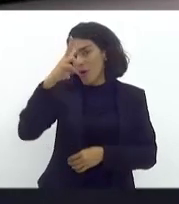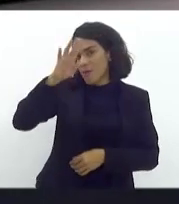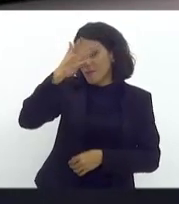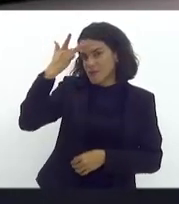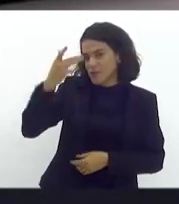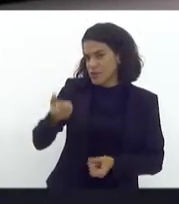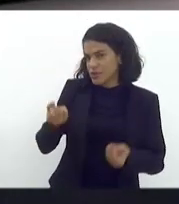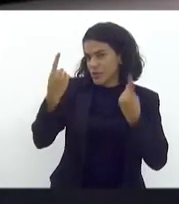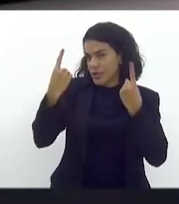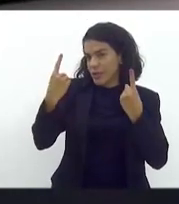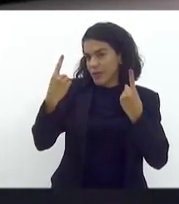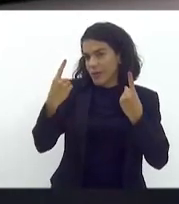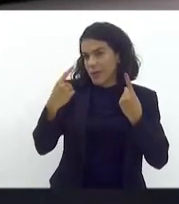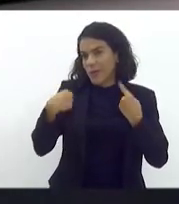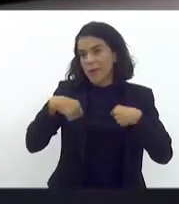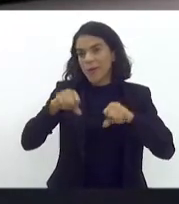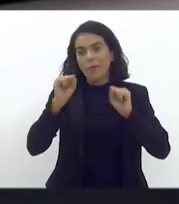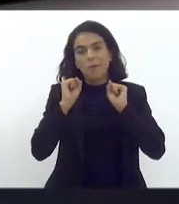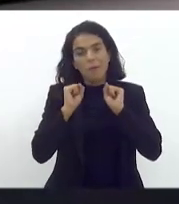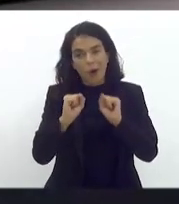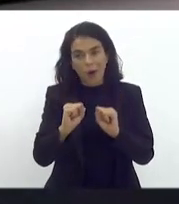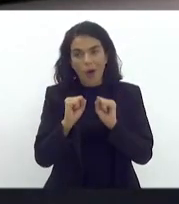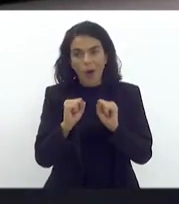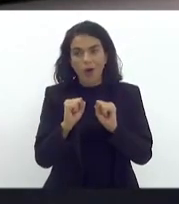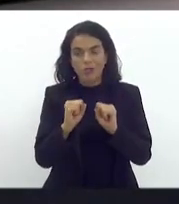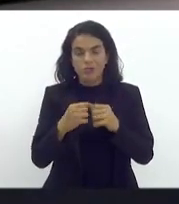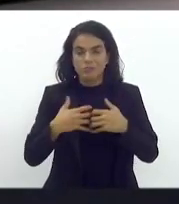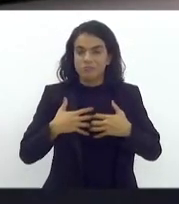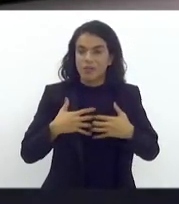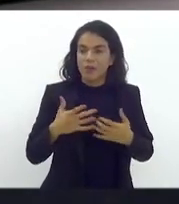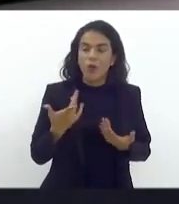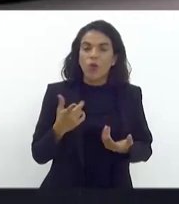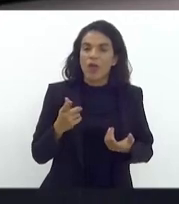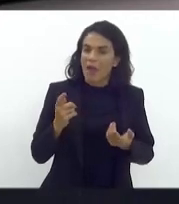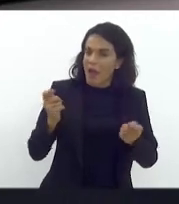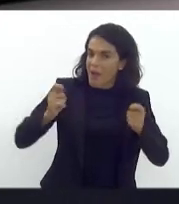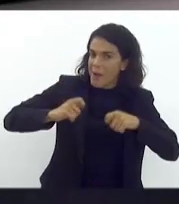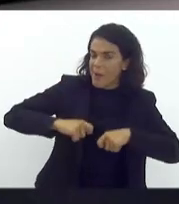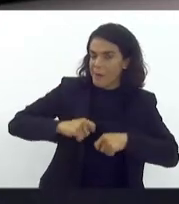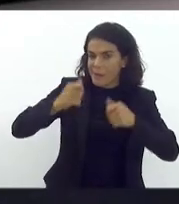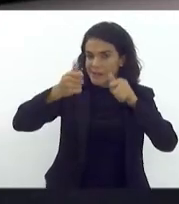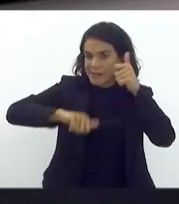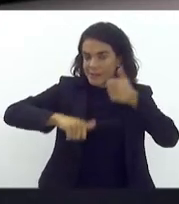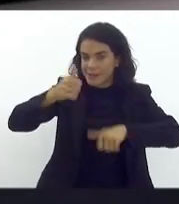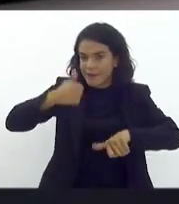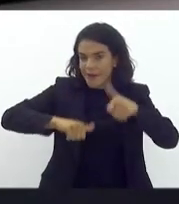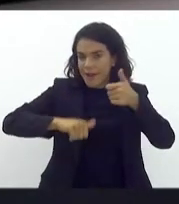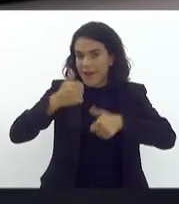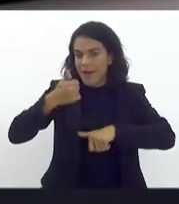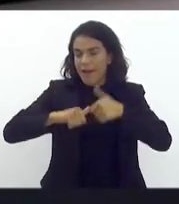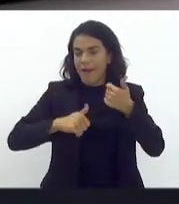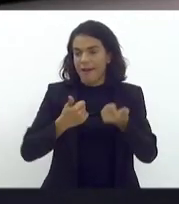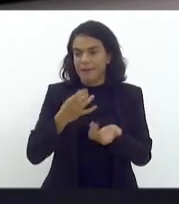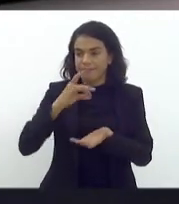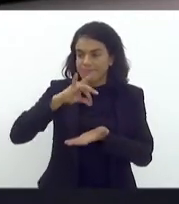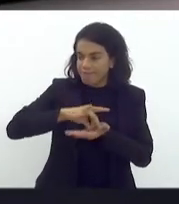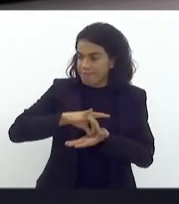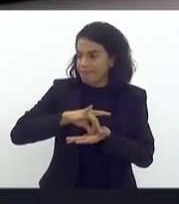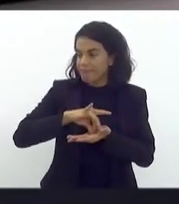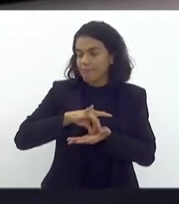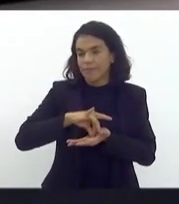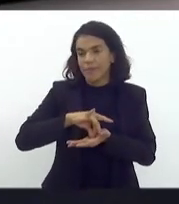estranhas eu posso ter inflado a minha capacidade de avaliar o quanto de fato eu consigo